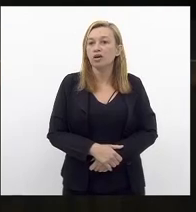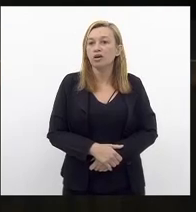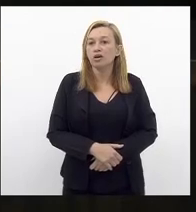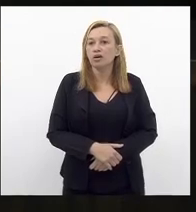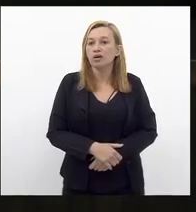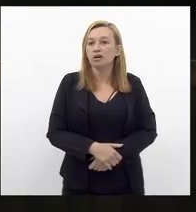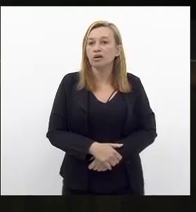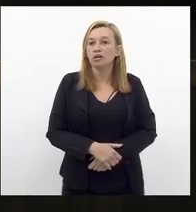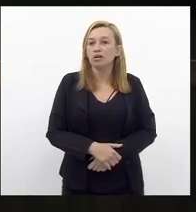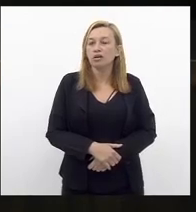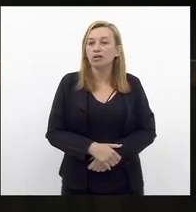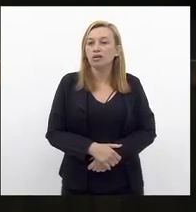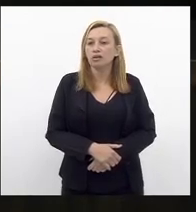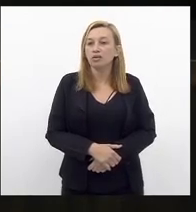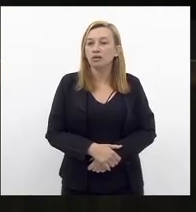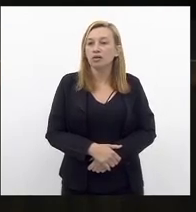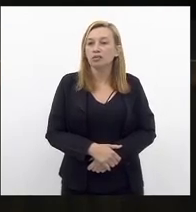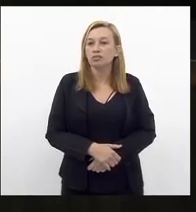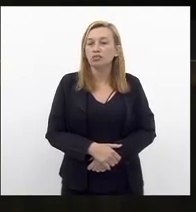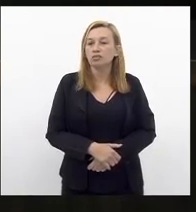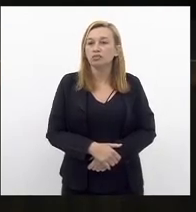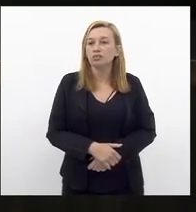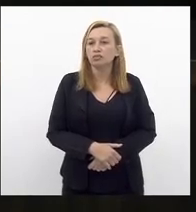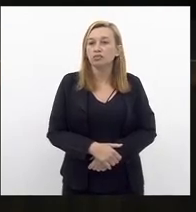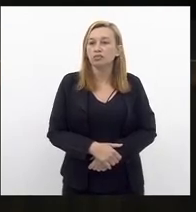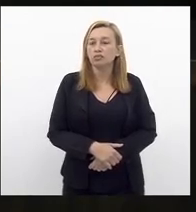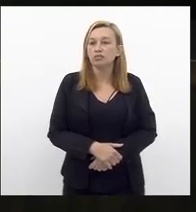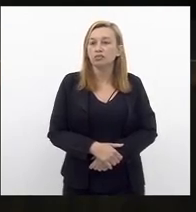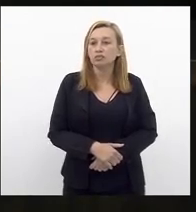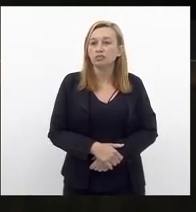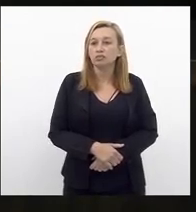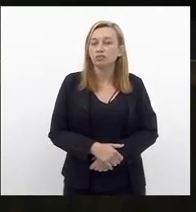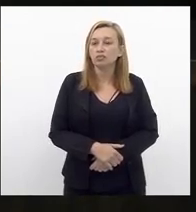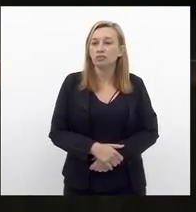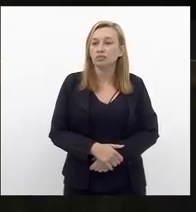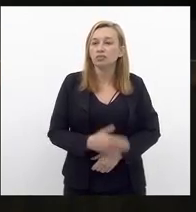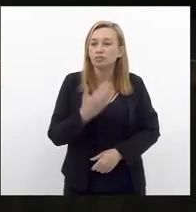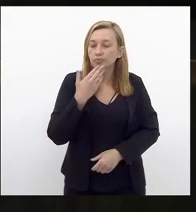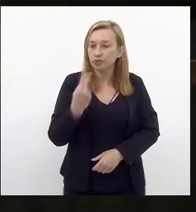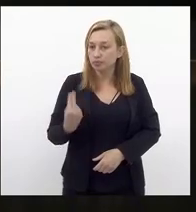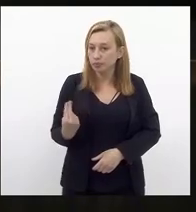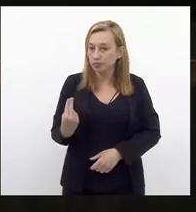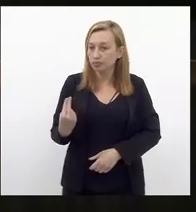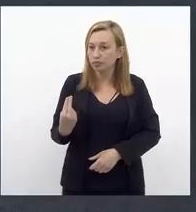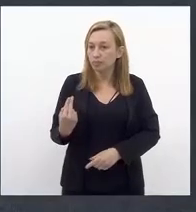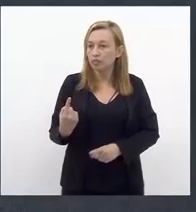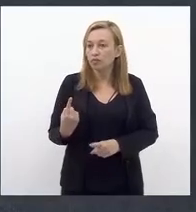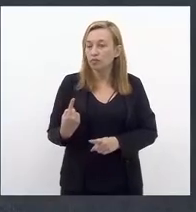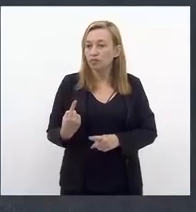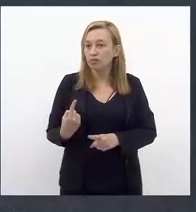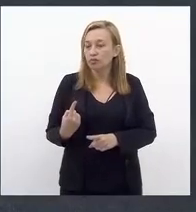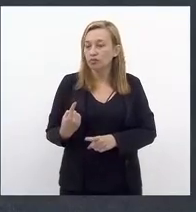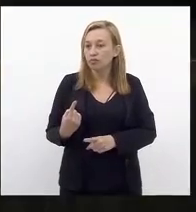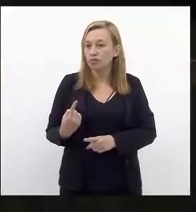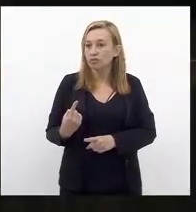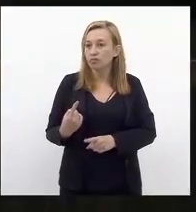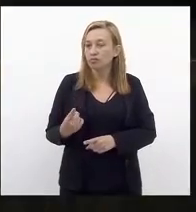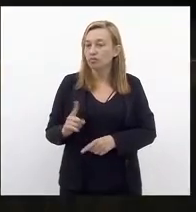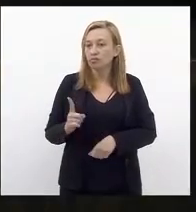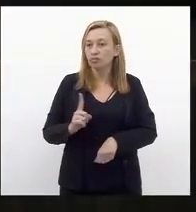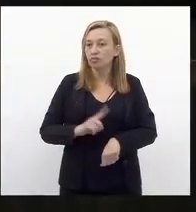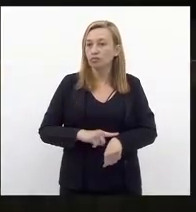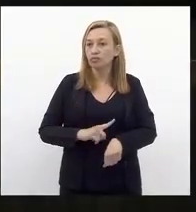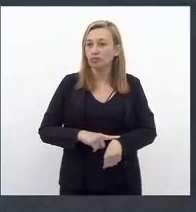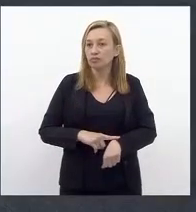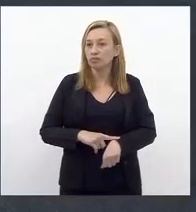o Walter e pediu com autoria porque eu não abre estava no momento